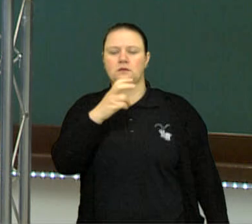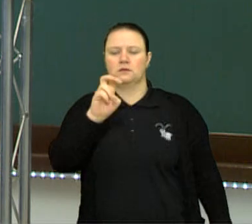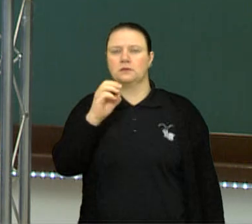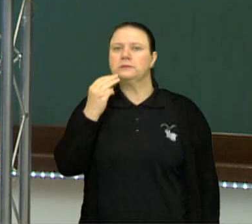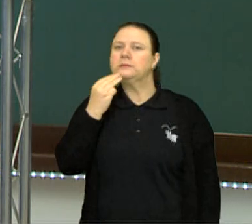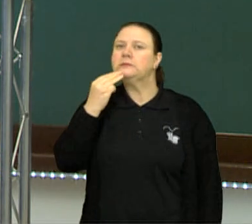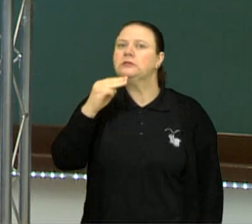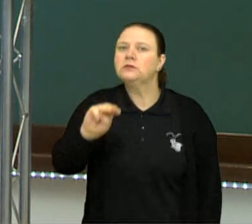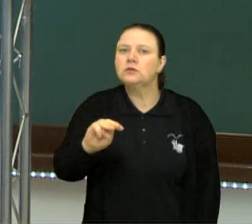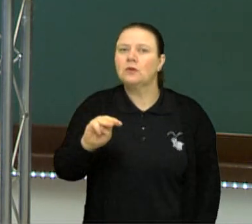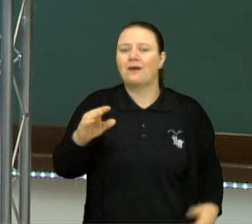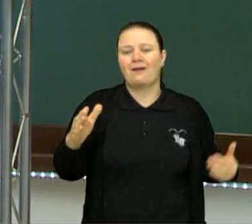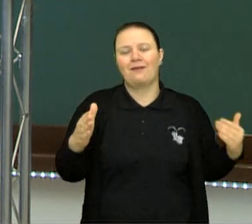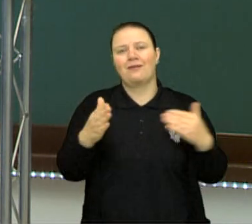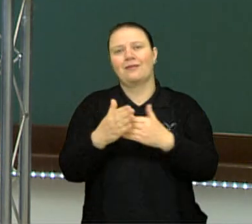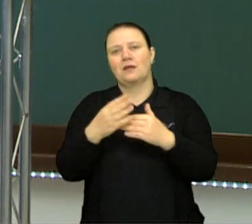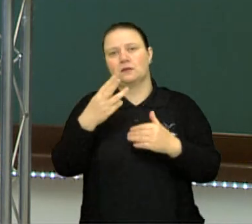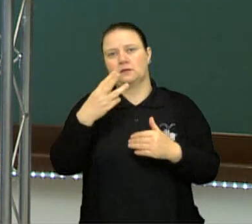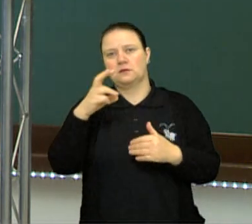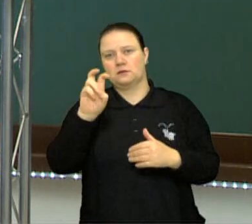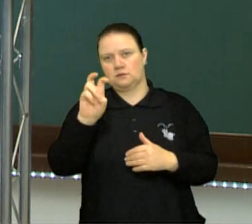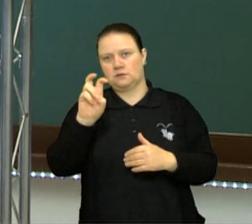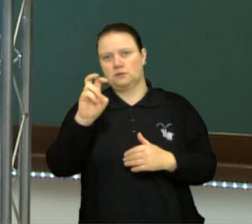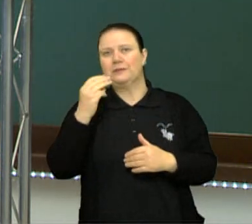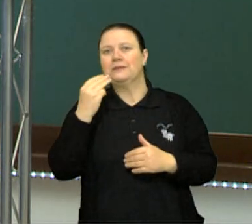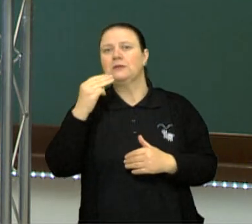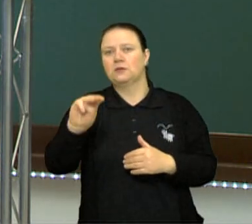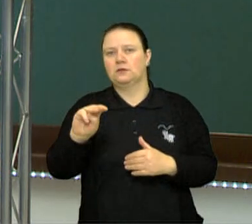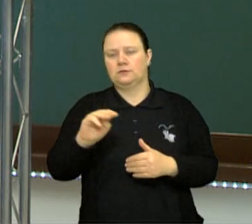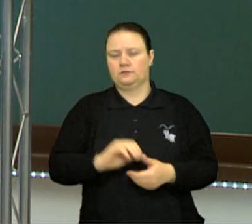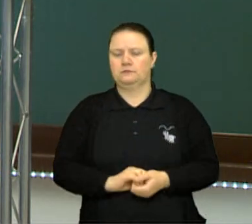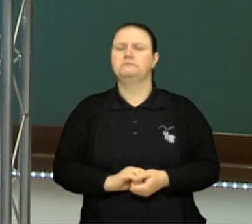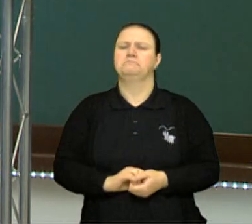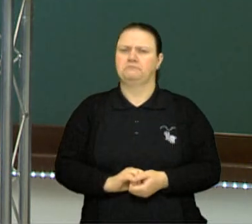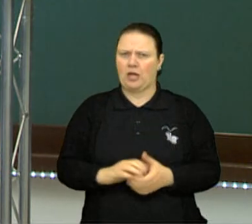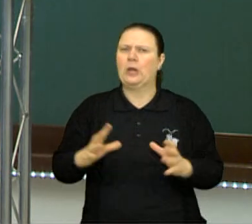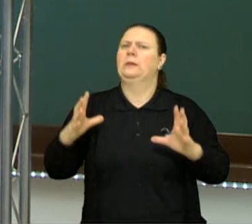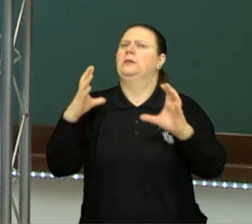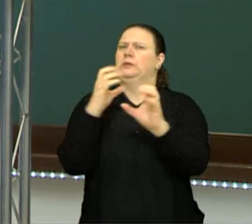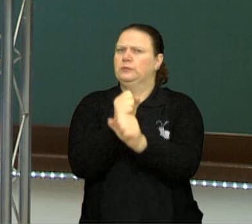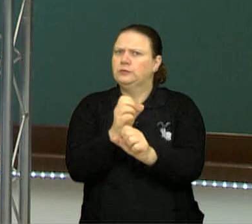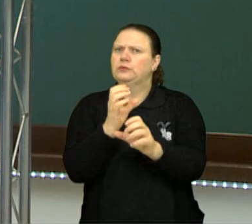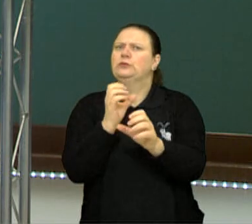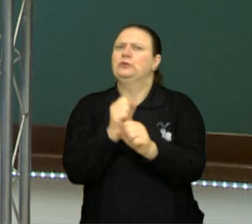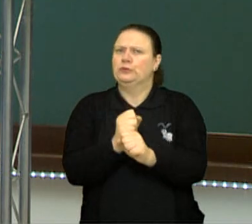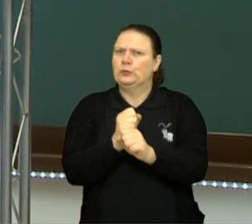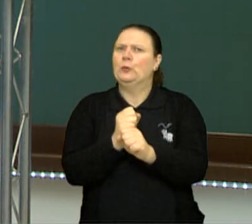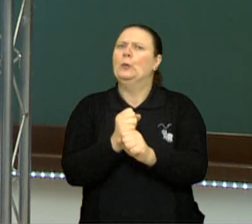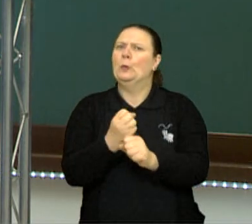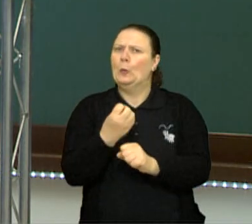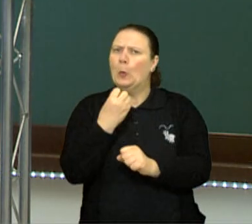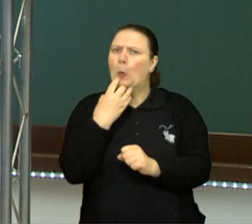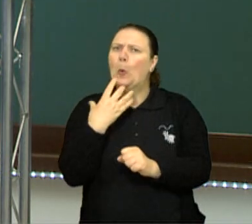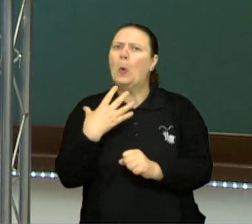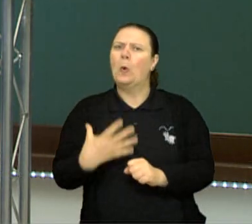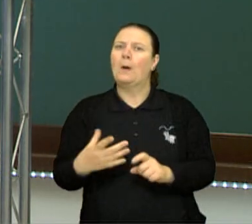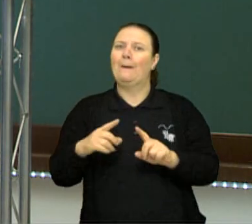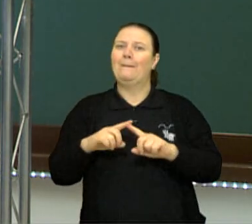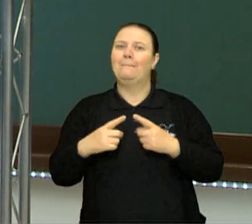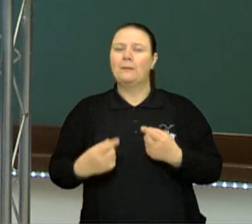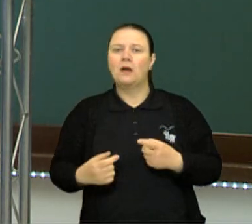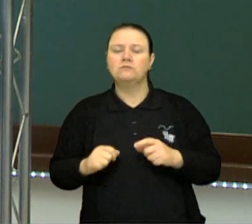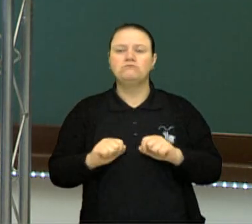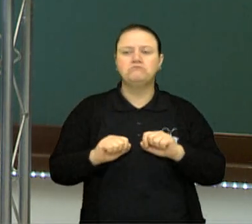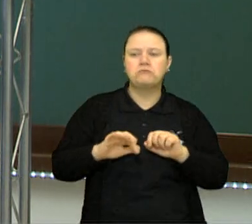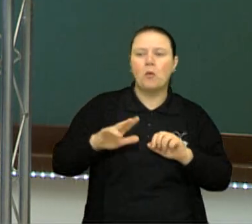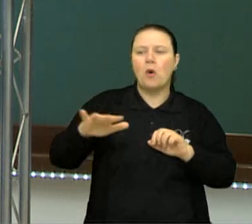milhões a 35 milhões, é um número expressivo, só que esse número ele é disperso, não se